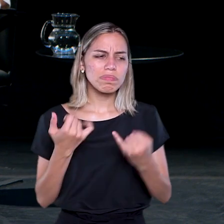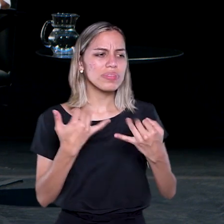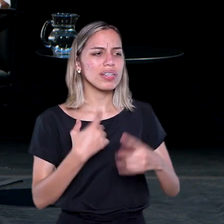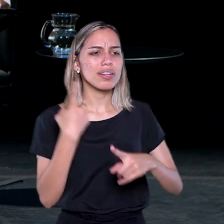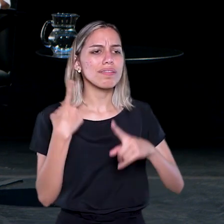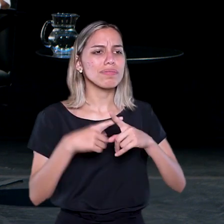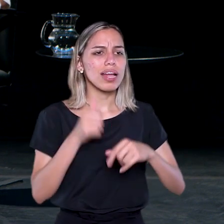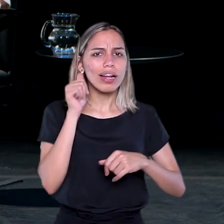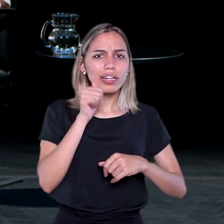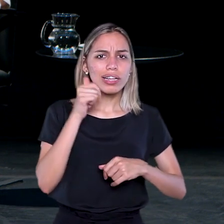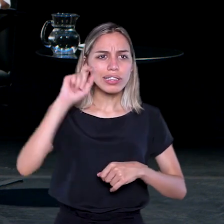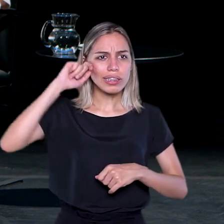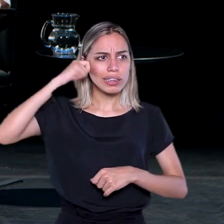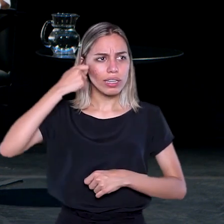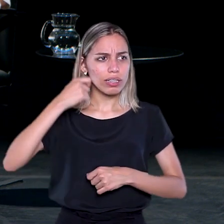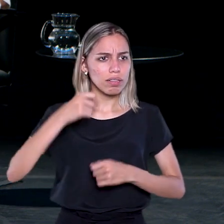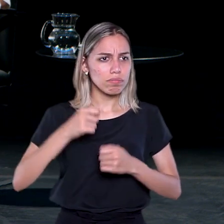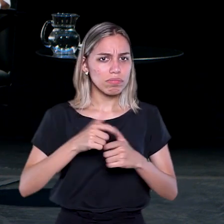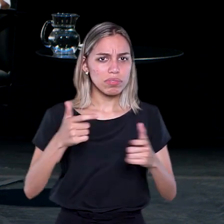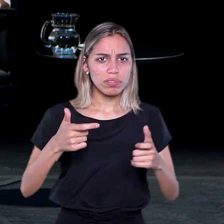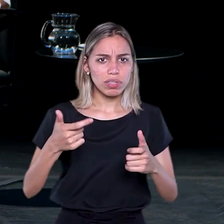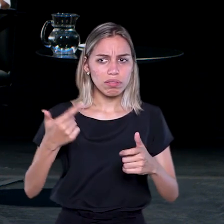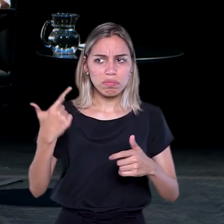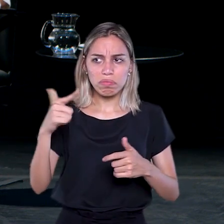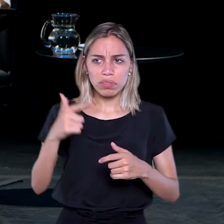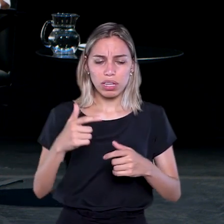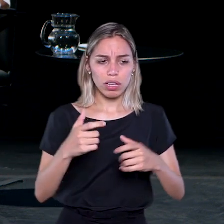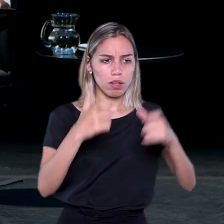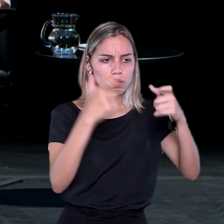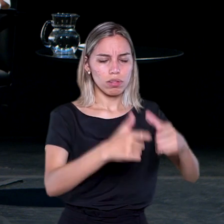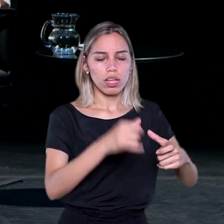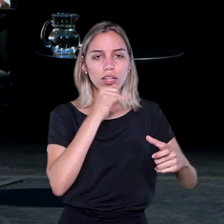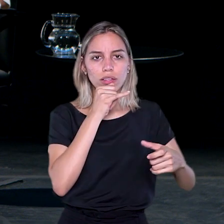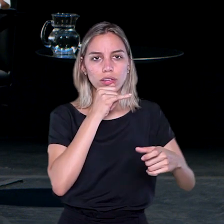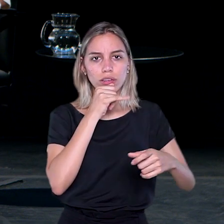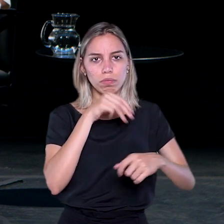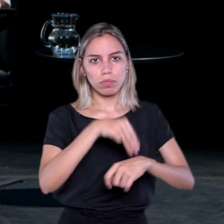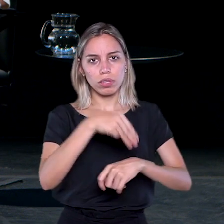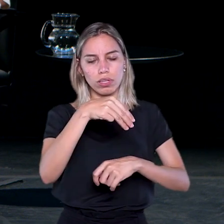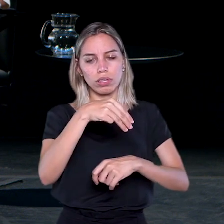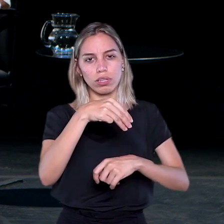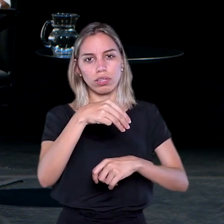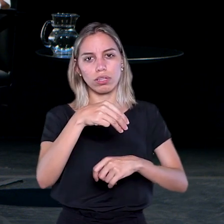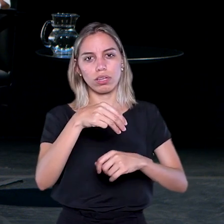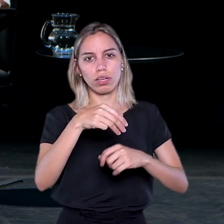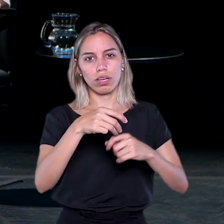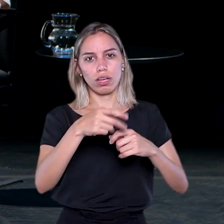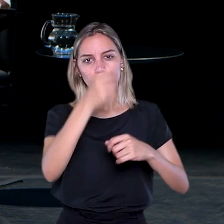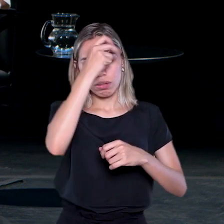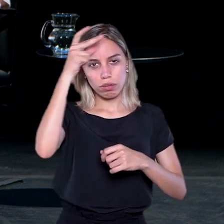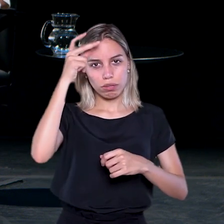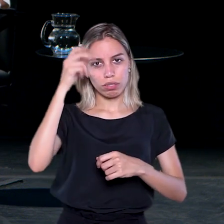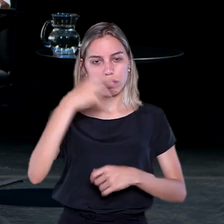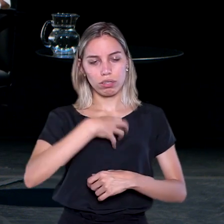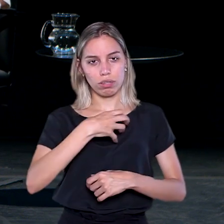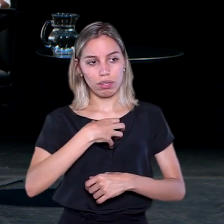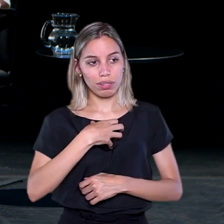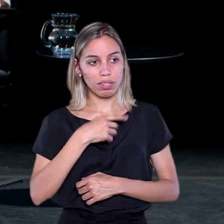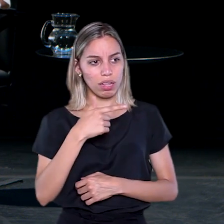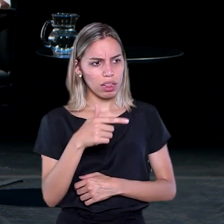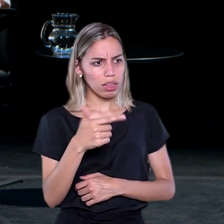tão raras em espaços de poder. Eu estou falando do Ministério Público da Bahia, eu estou falando de Salvador, que é a capital,